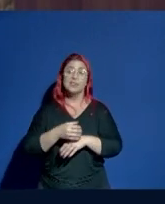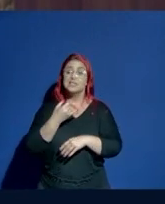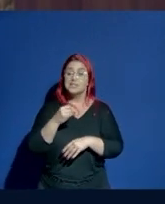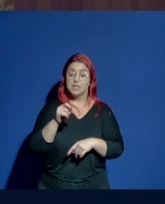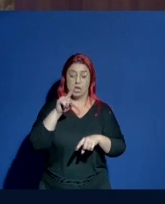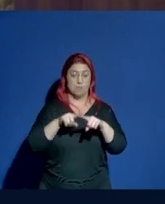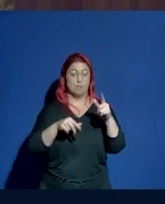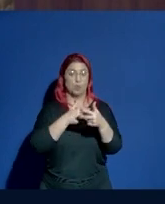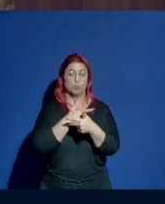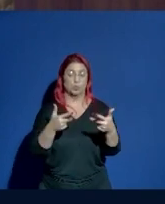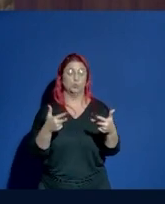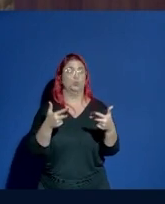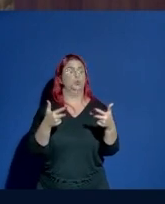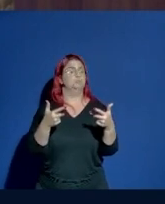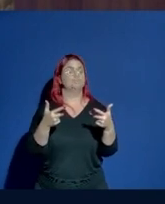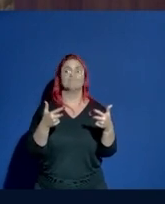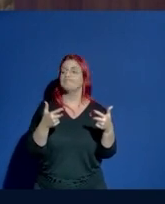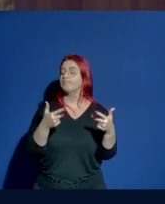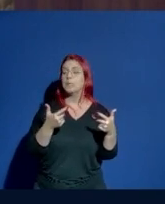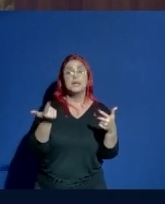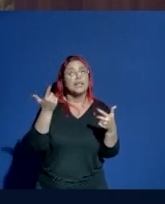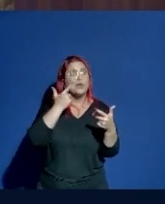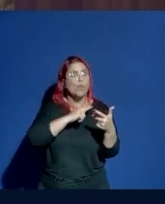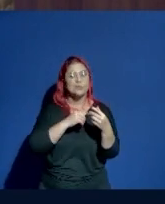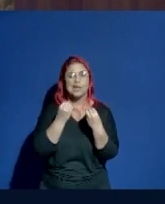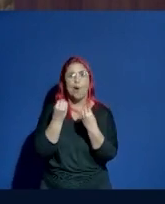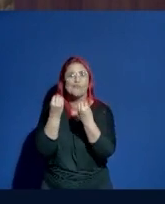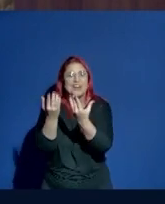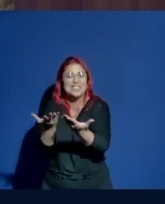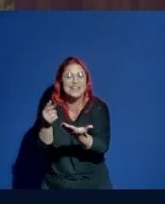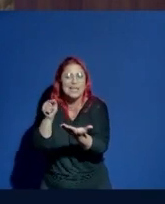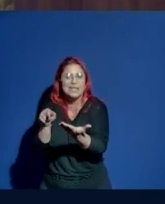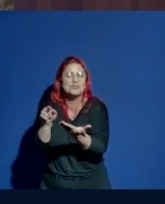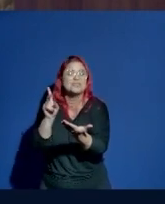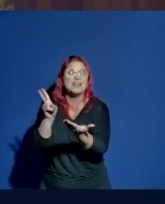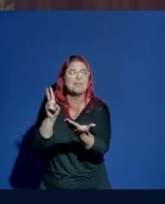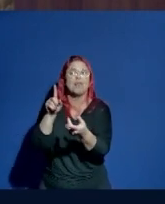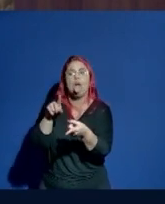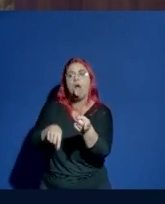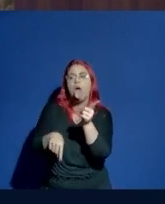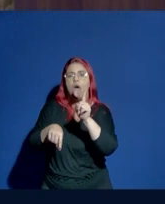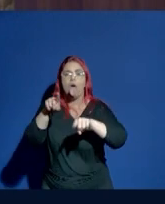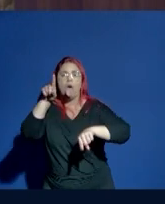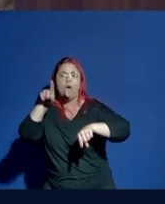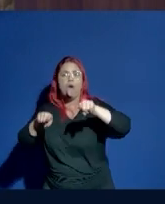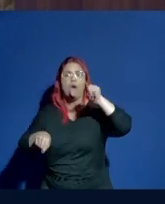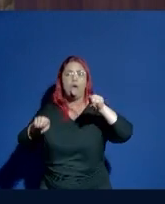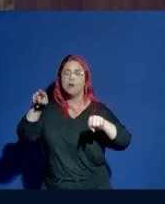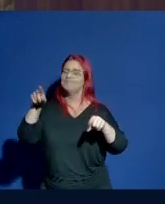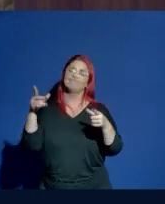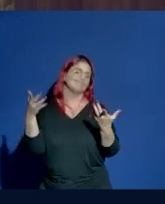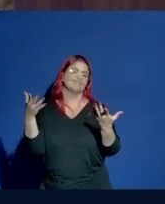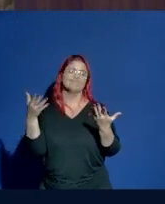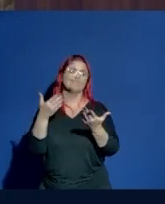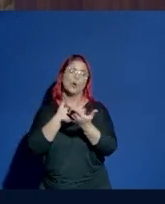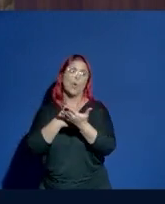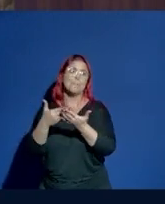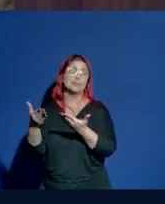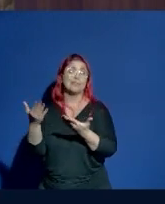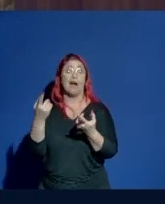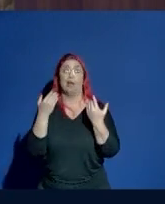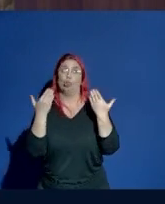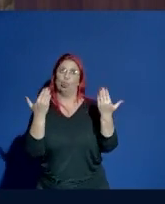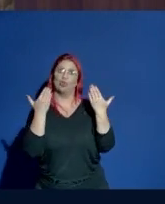um produto e um processo que garanta essa condição, obviamente que o processo e a eficácia desses produtos começa a se